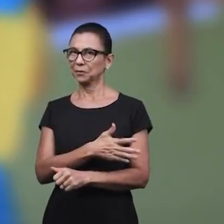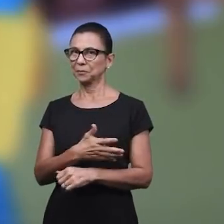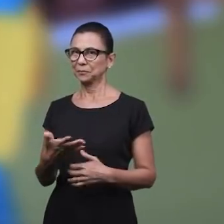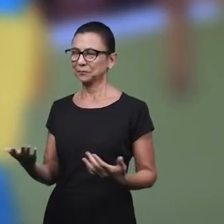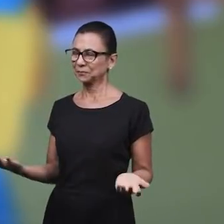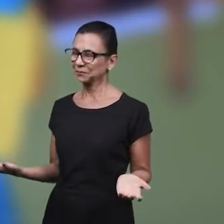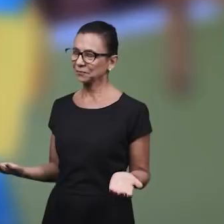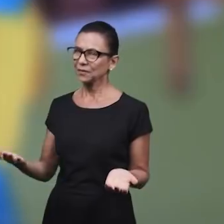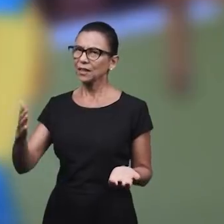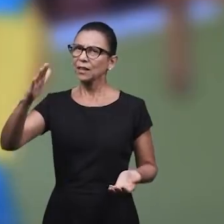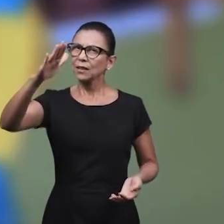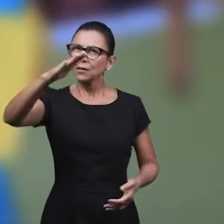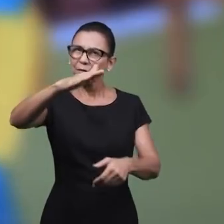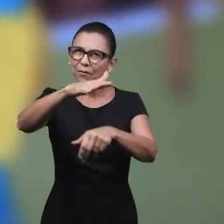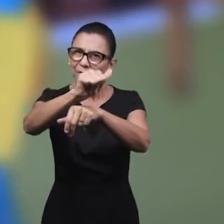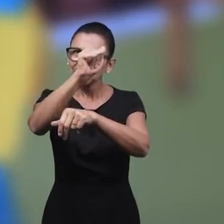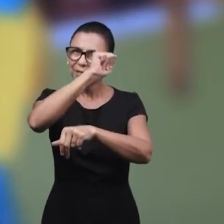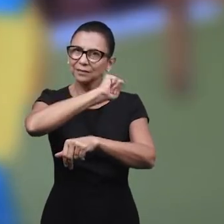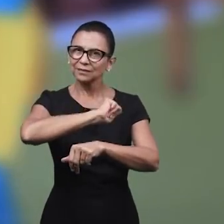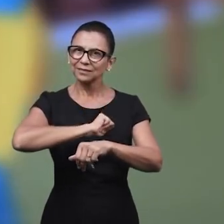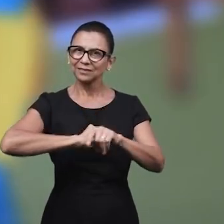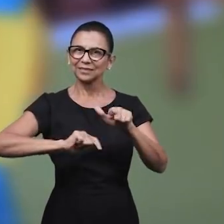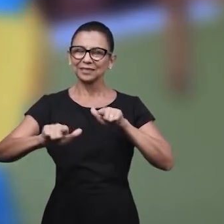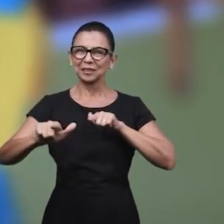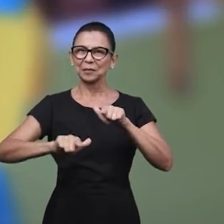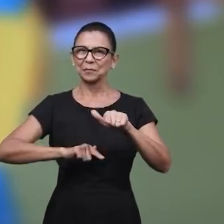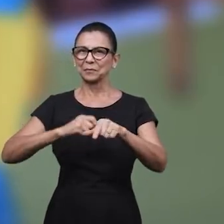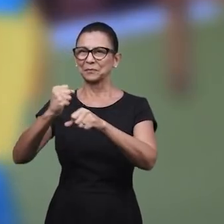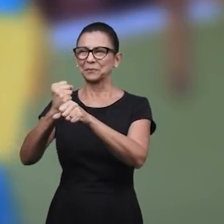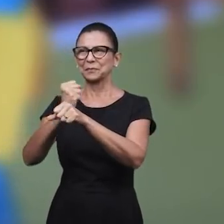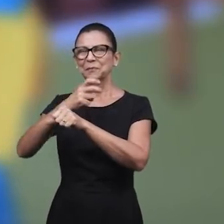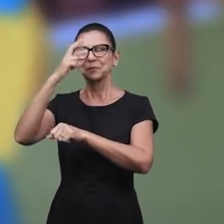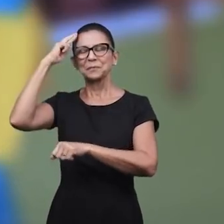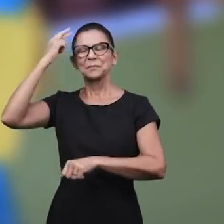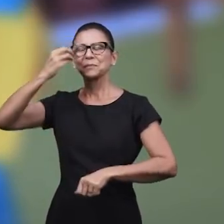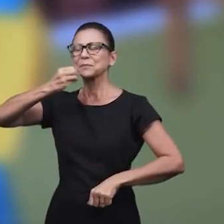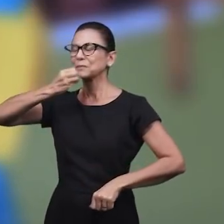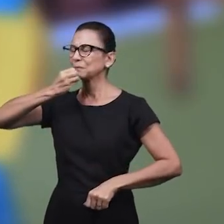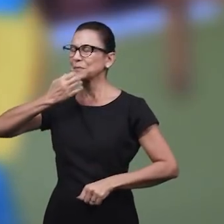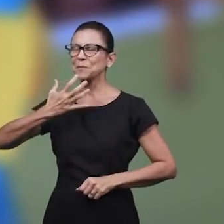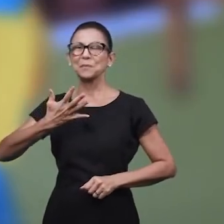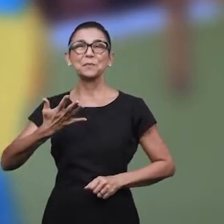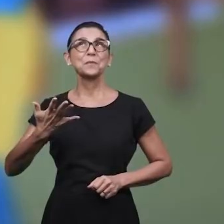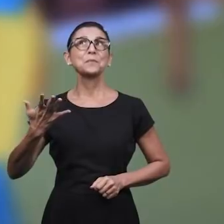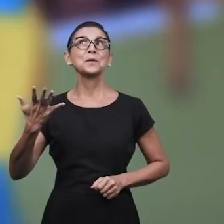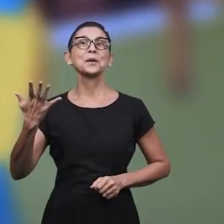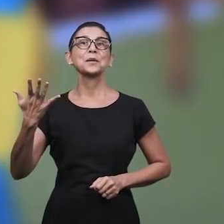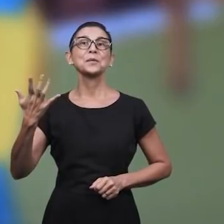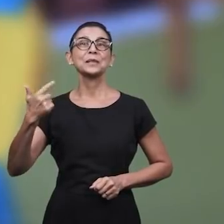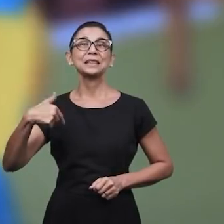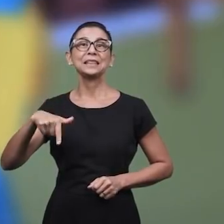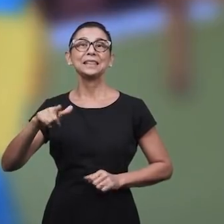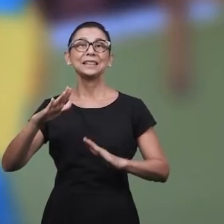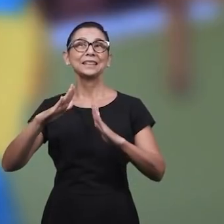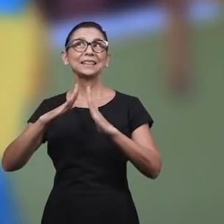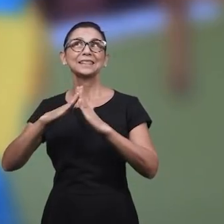Venha trabalhar na vinha do Senhor. É muito bom estar na vinha do Pai, na casa do